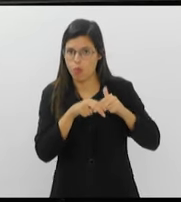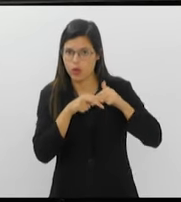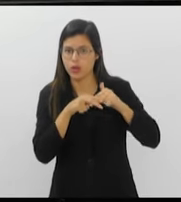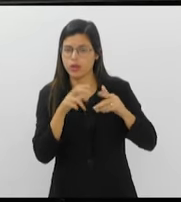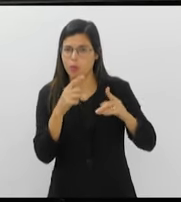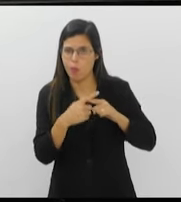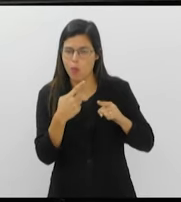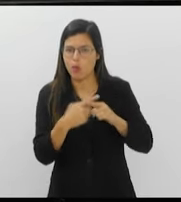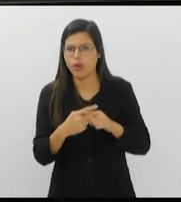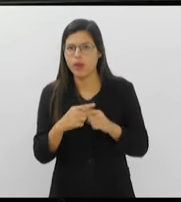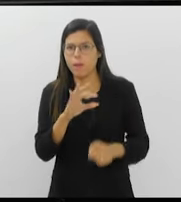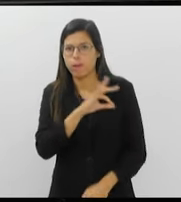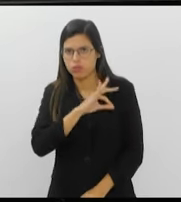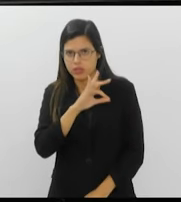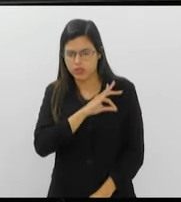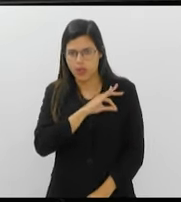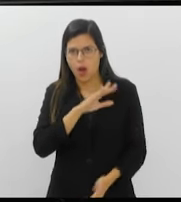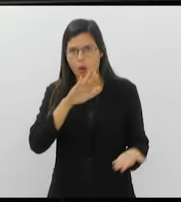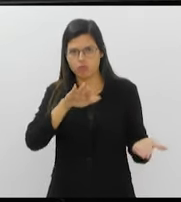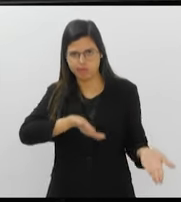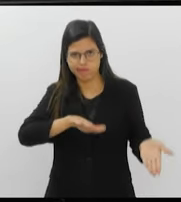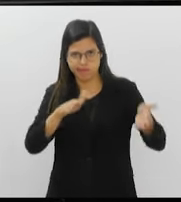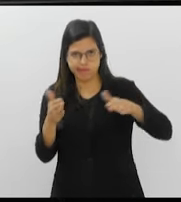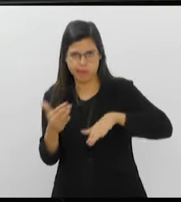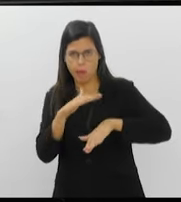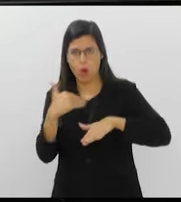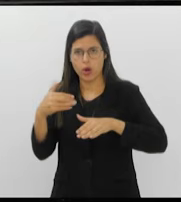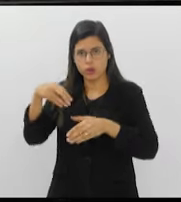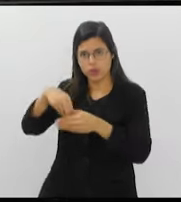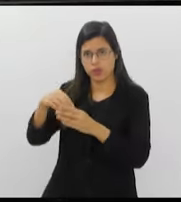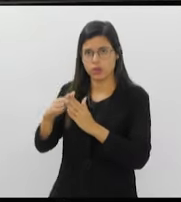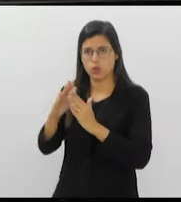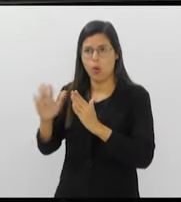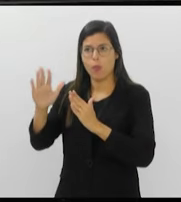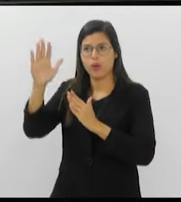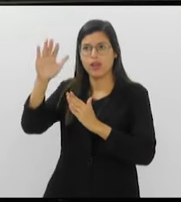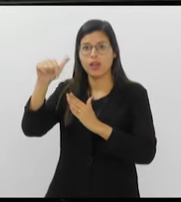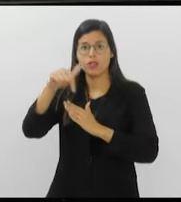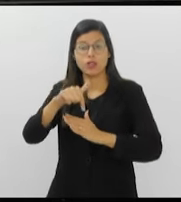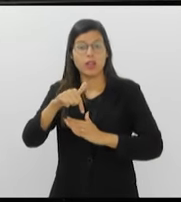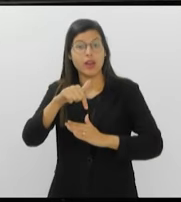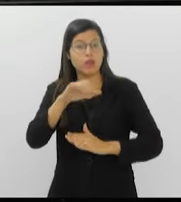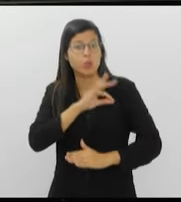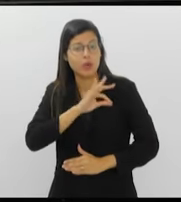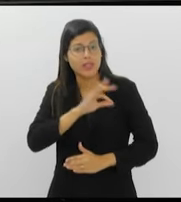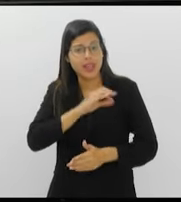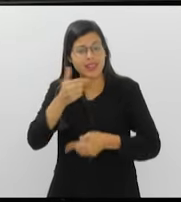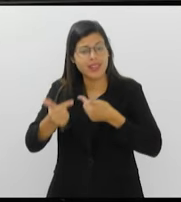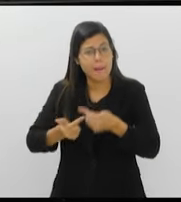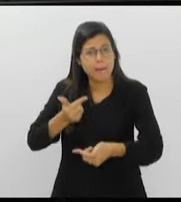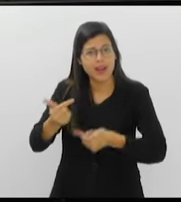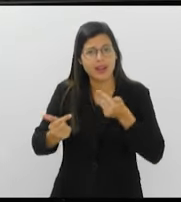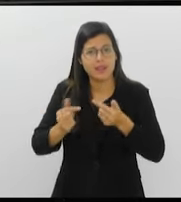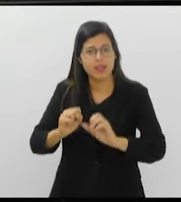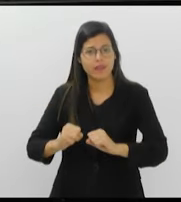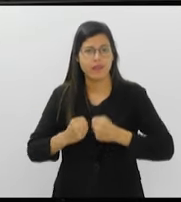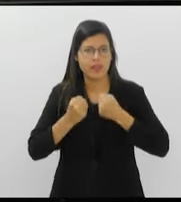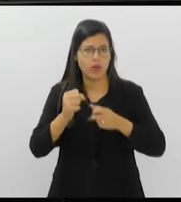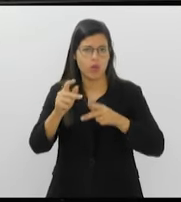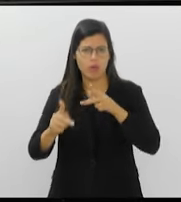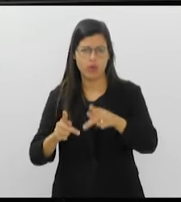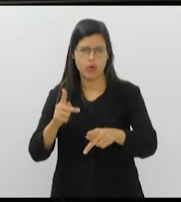de policiais dentro de comunidades, quando estavam trabalhando para nos defender, que